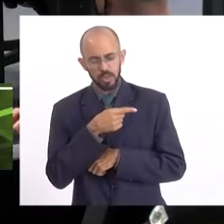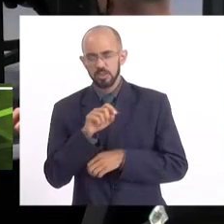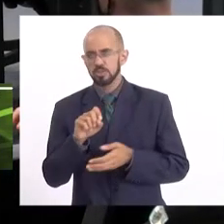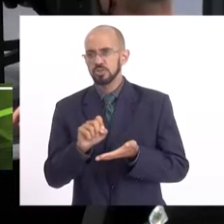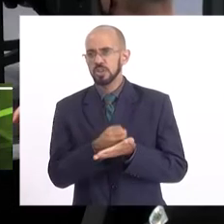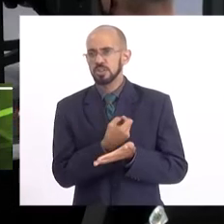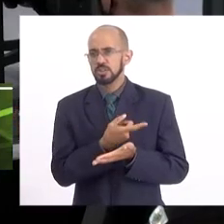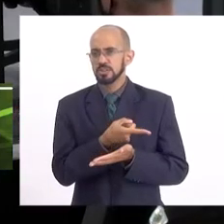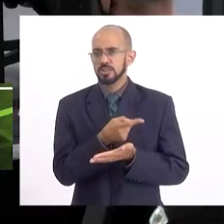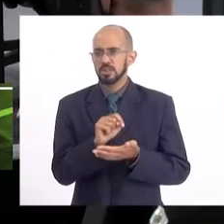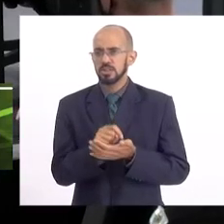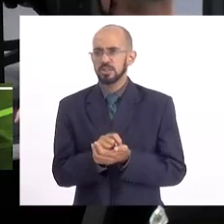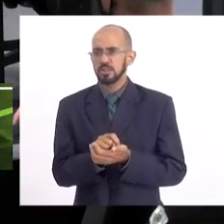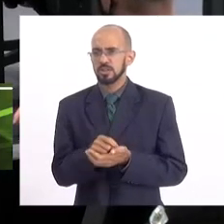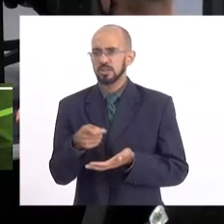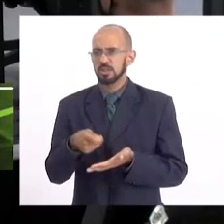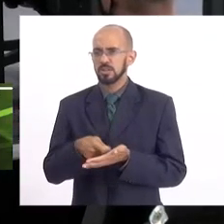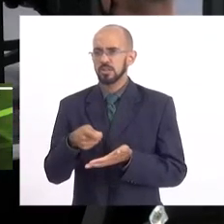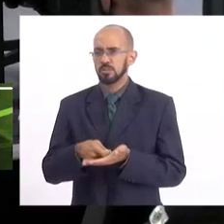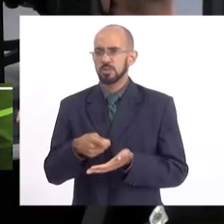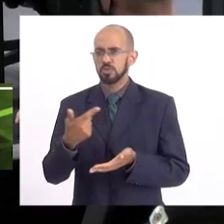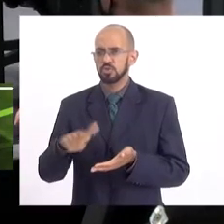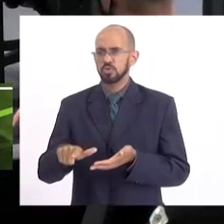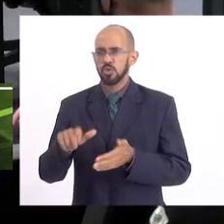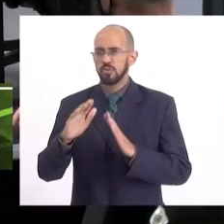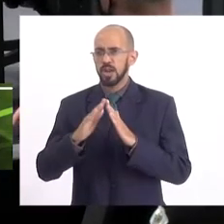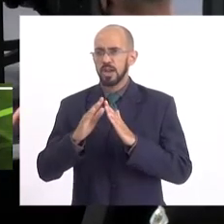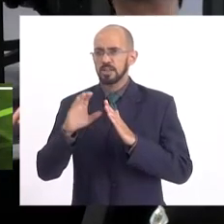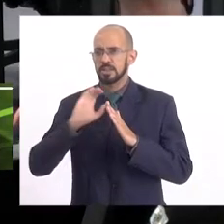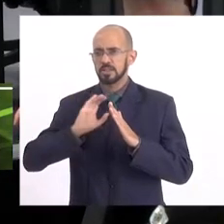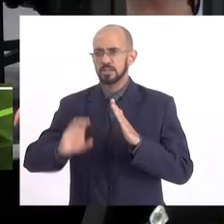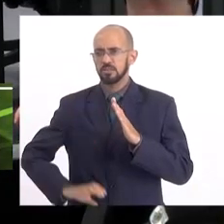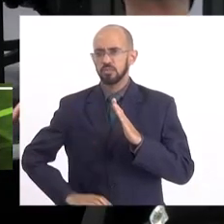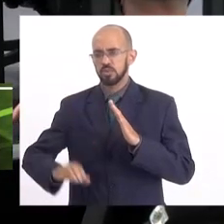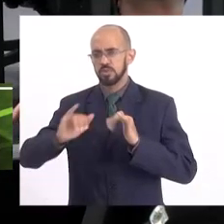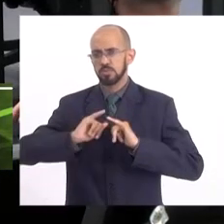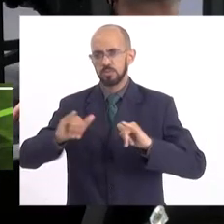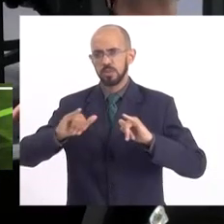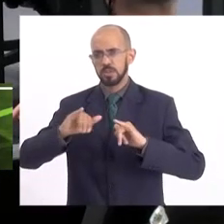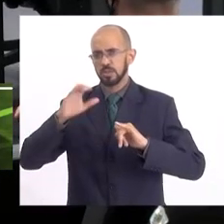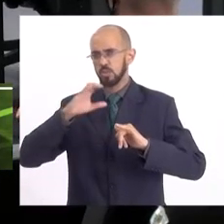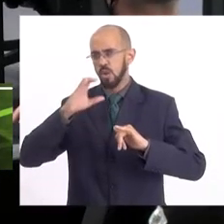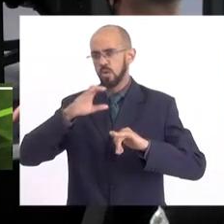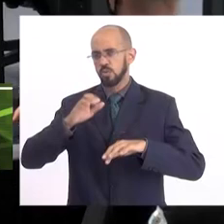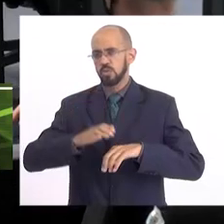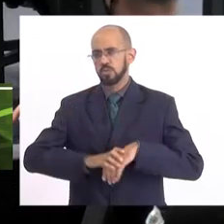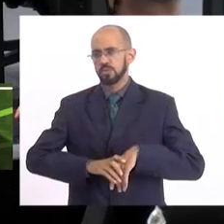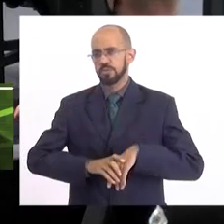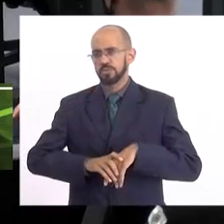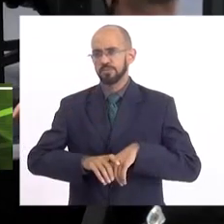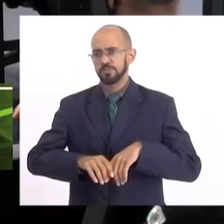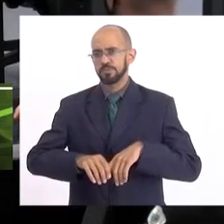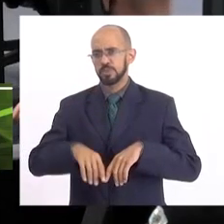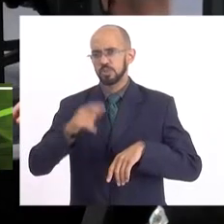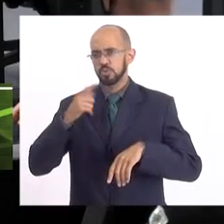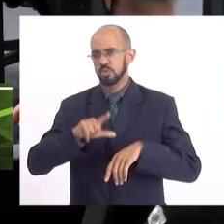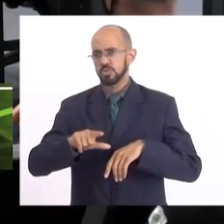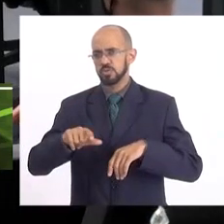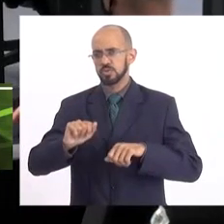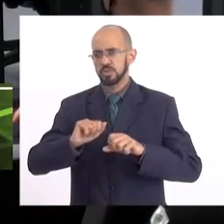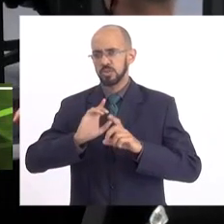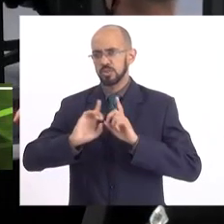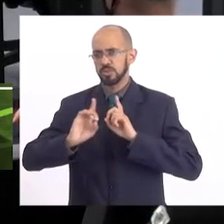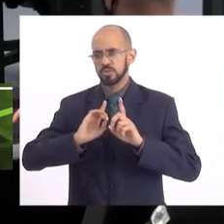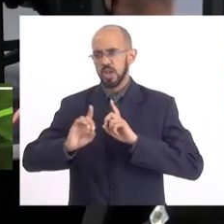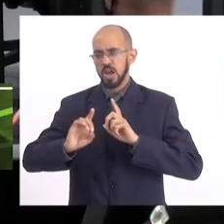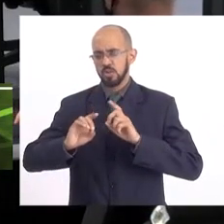assinamos, cobrando mais uma vez a Casa Civil essa publicação logo. Até como para dar efetividade aqui ao diálogo